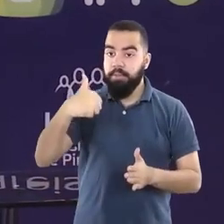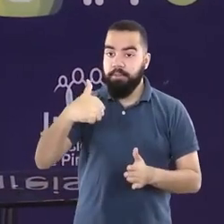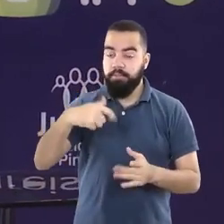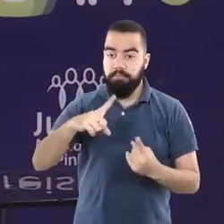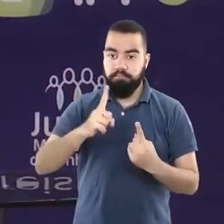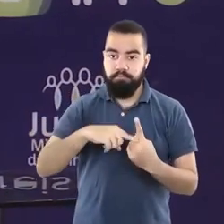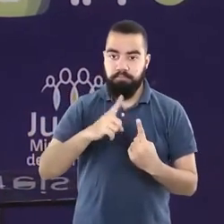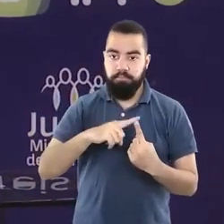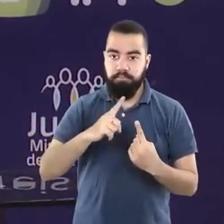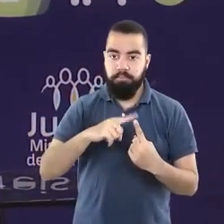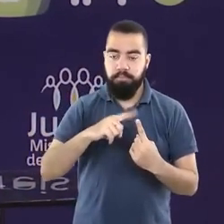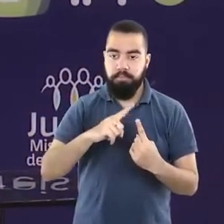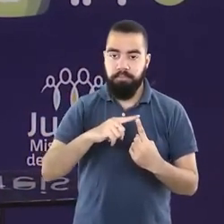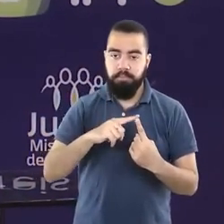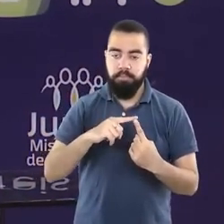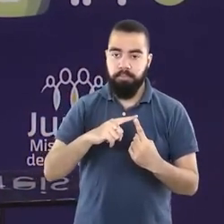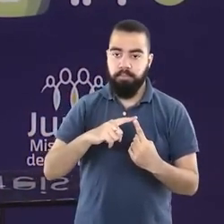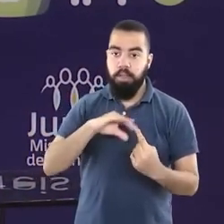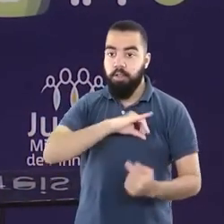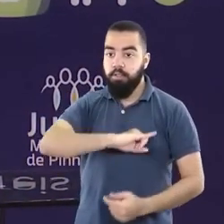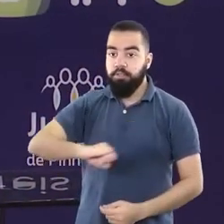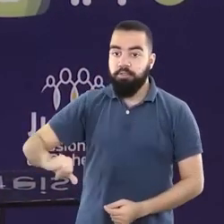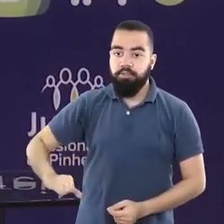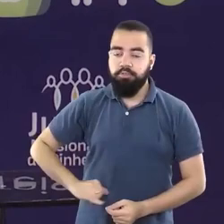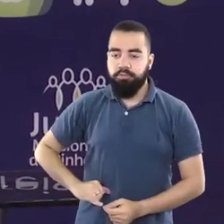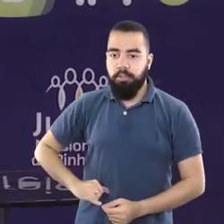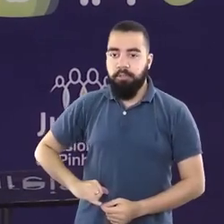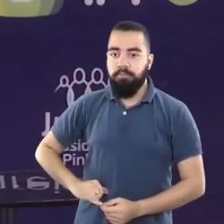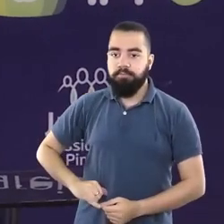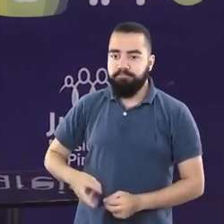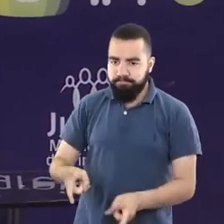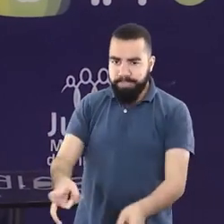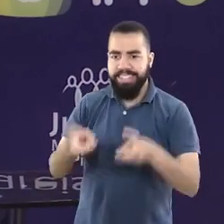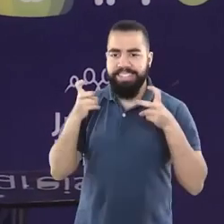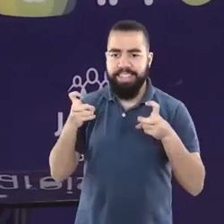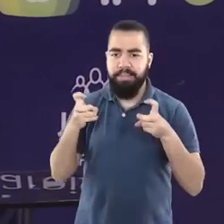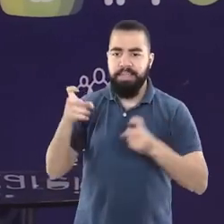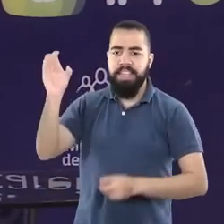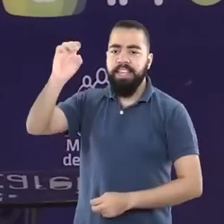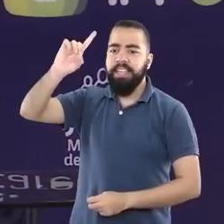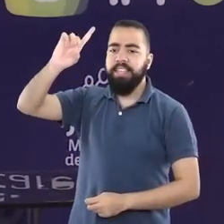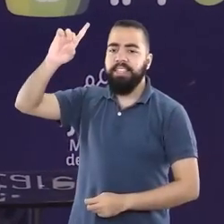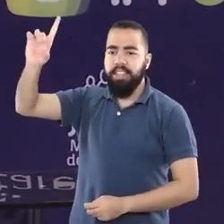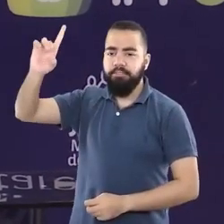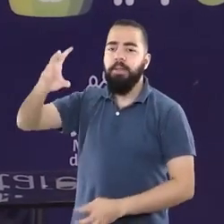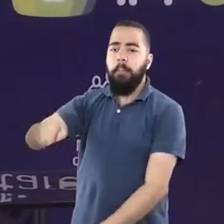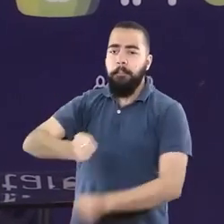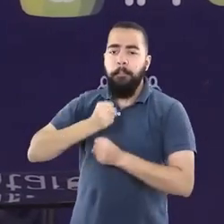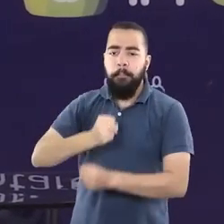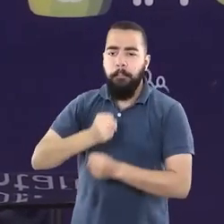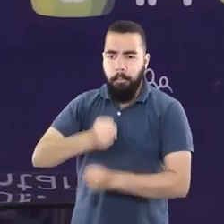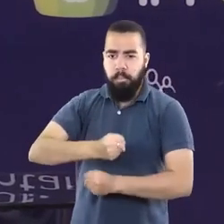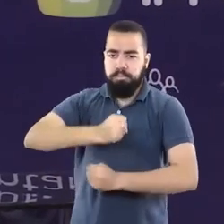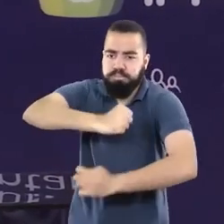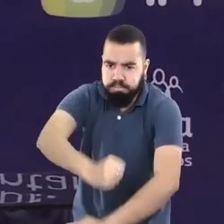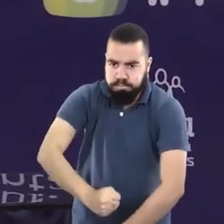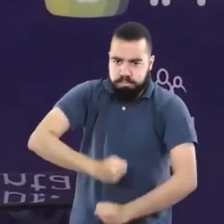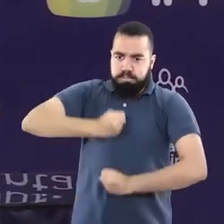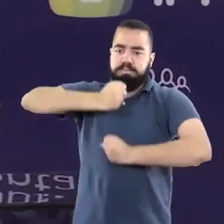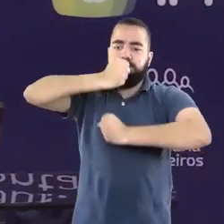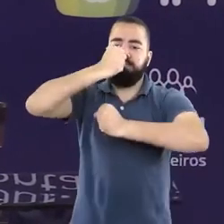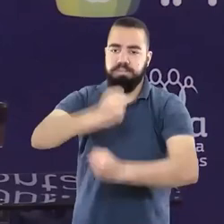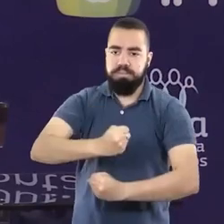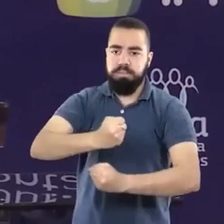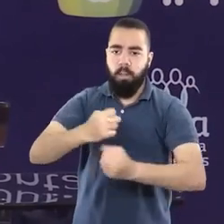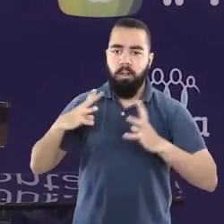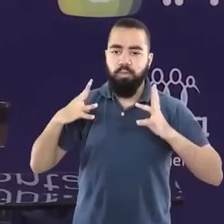aí no versículo 1. Ele reconhece que Deus é onipotente. Agora eu sei, ou bem sei,